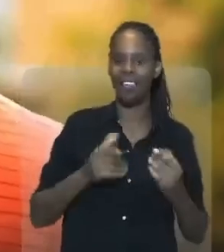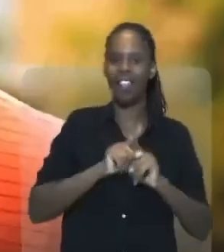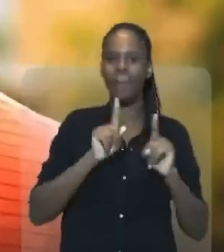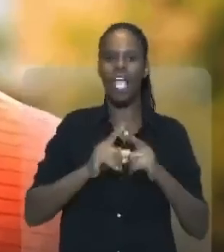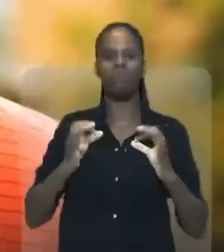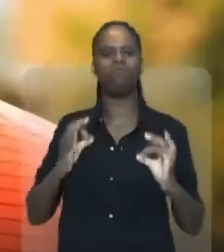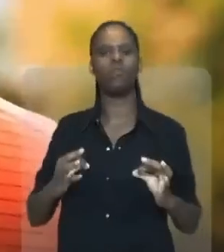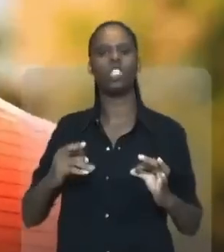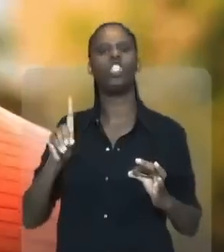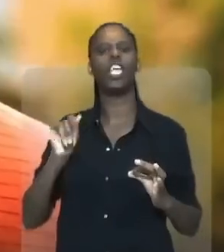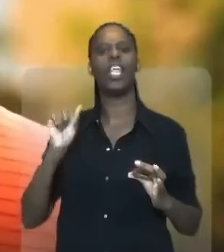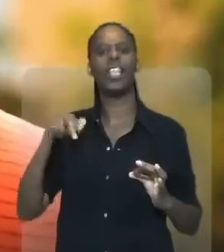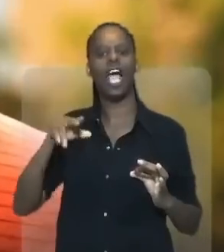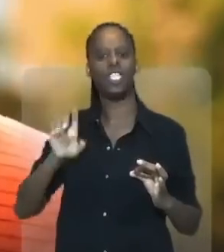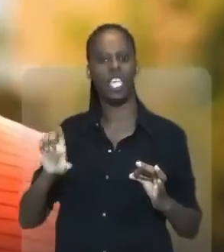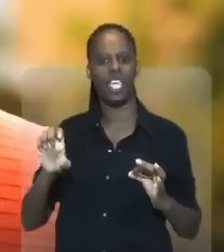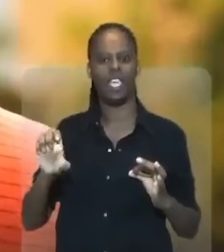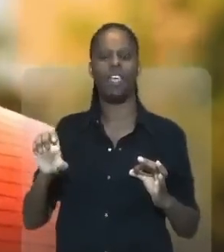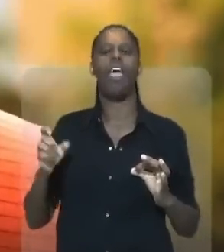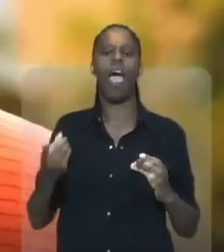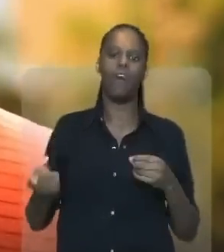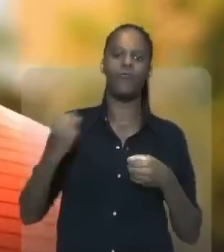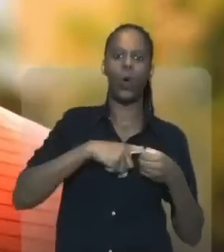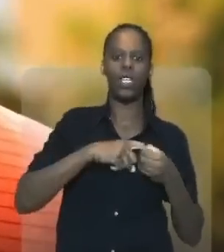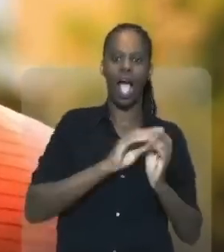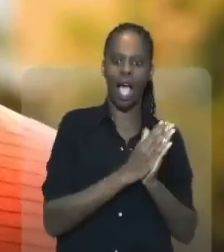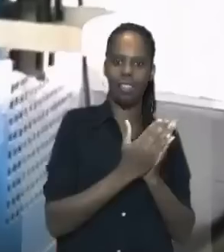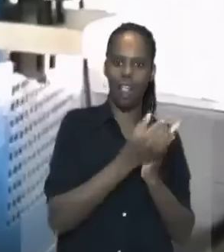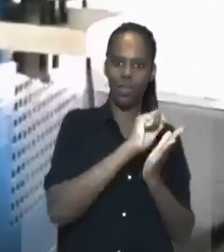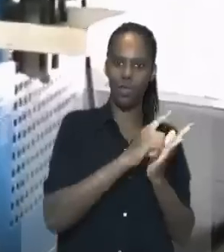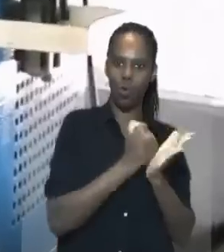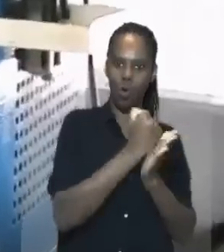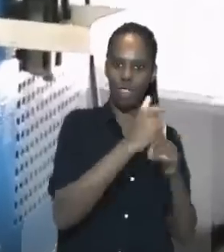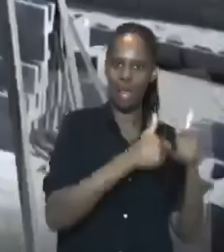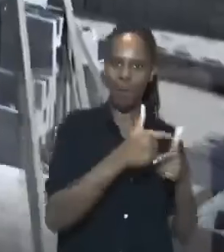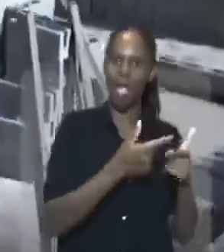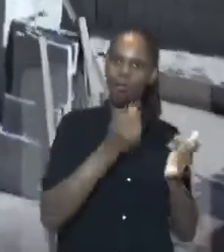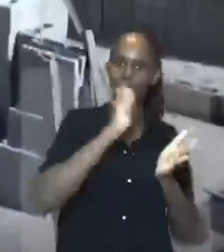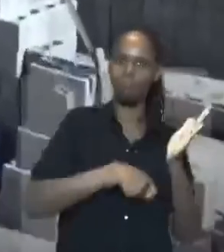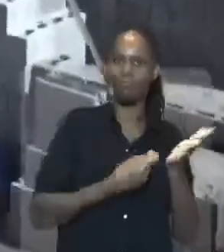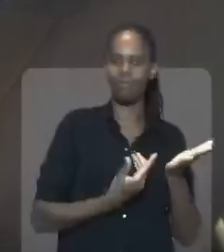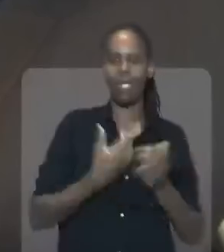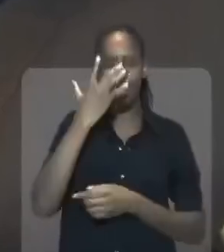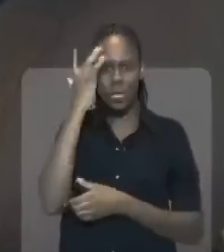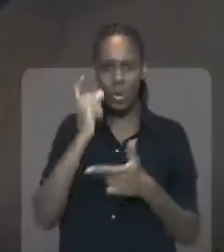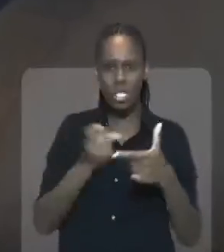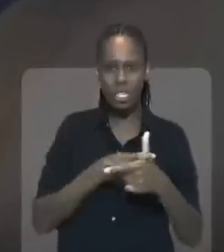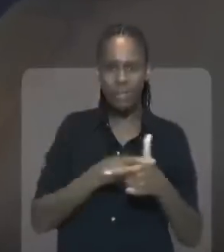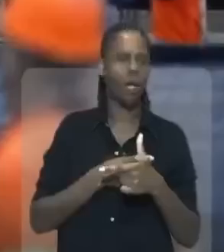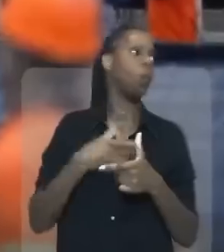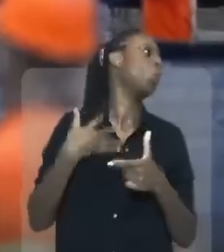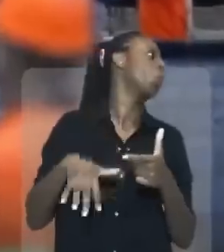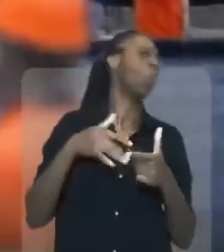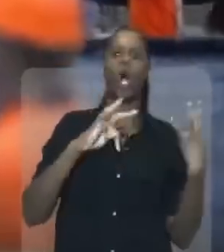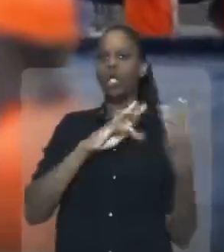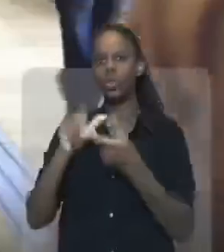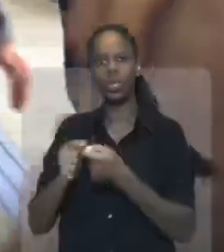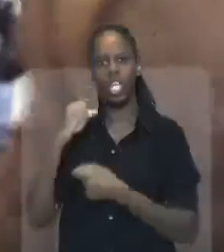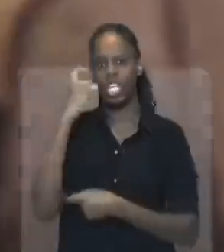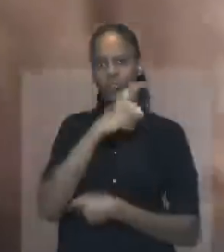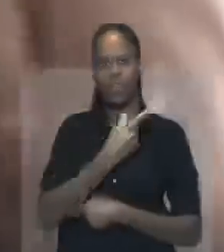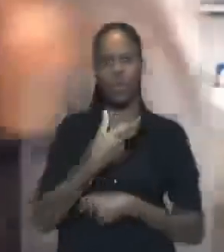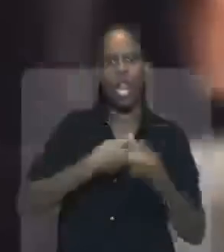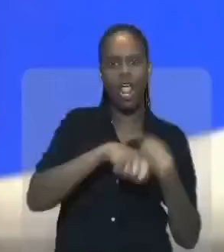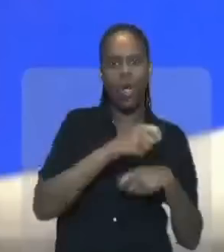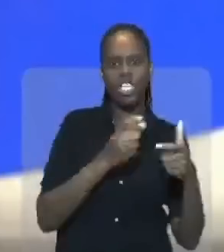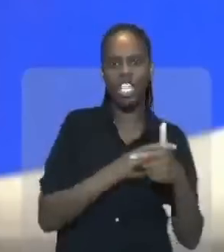poder ter melhores salários, vamos poder ter a dignidade de voltar a ter a carteira assinada. Quando a pessoa está